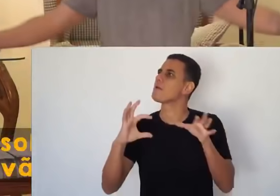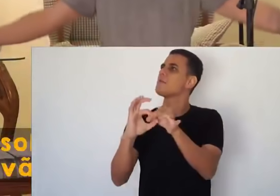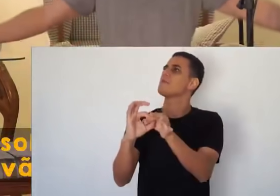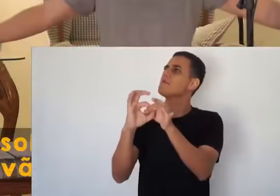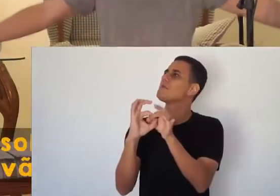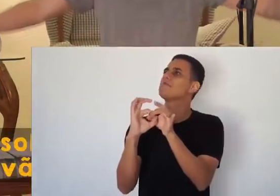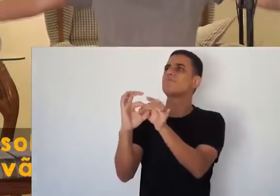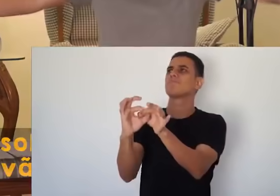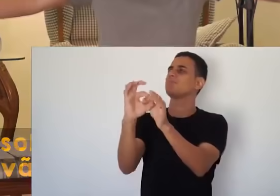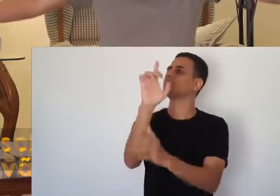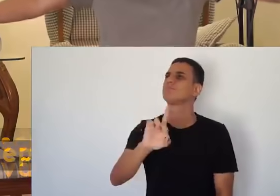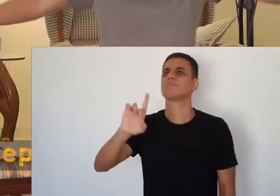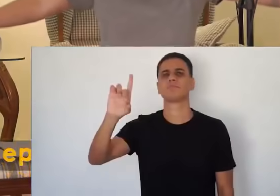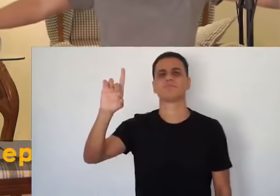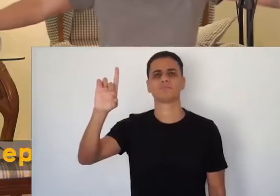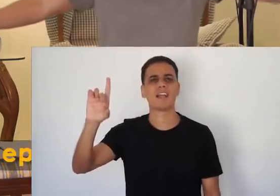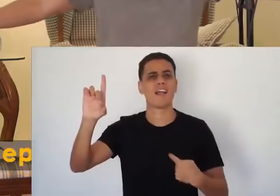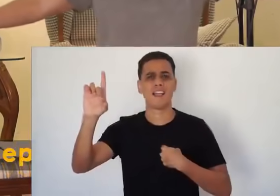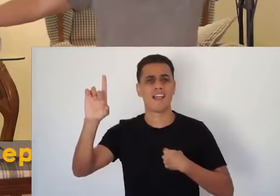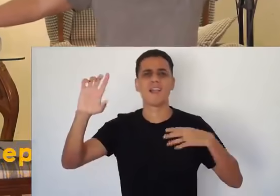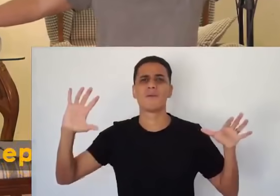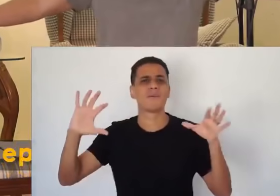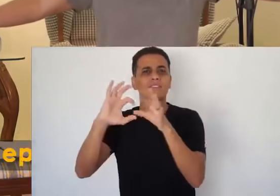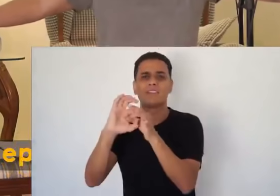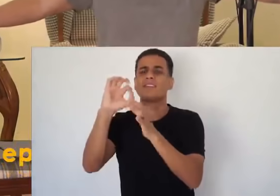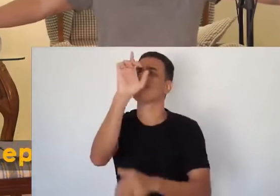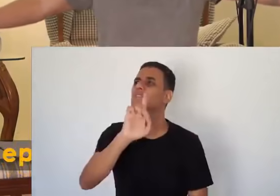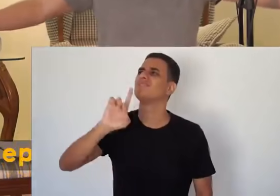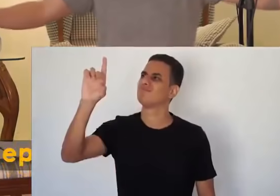vão cair. Nada nos separa,